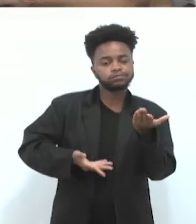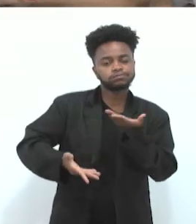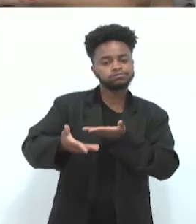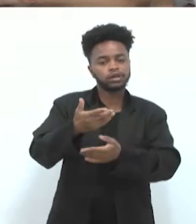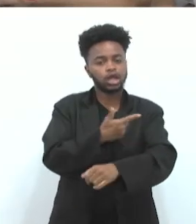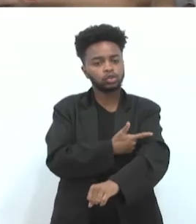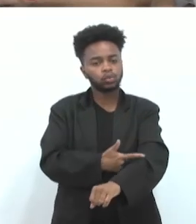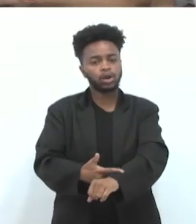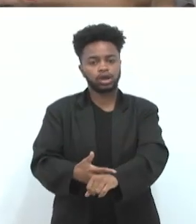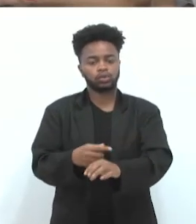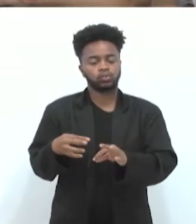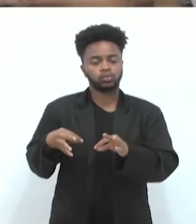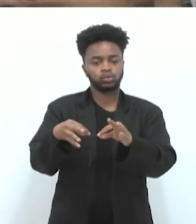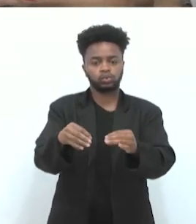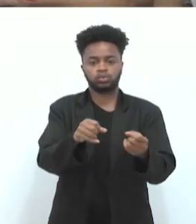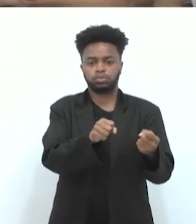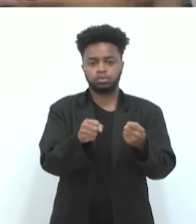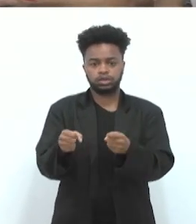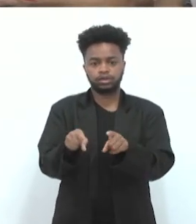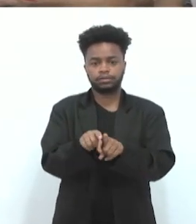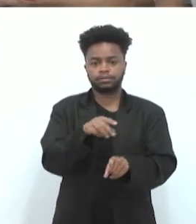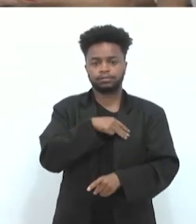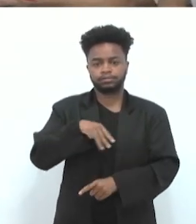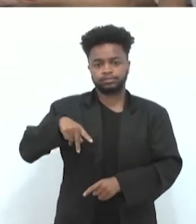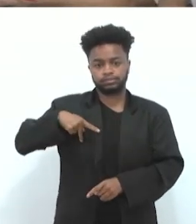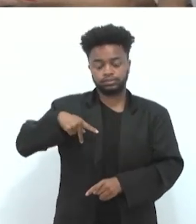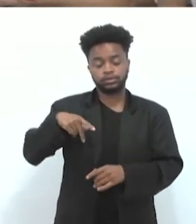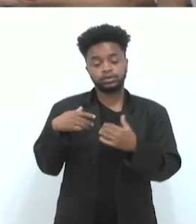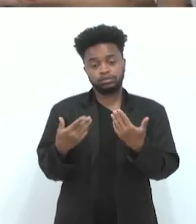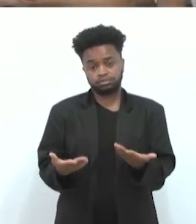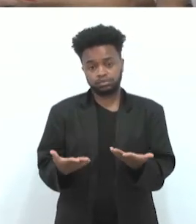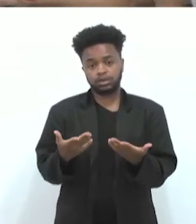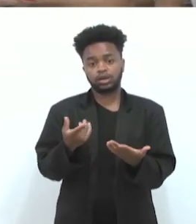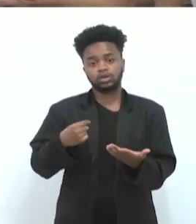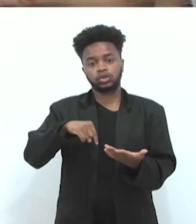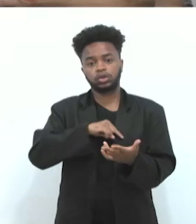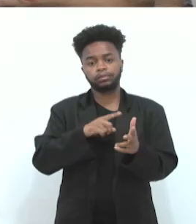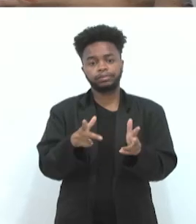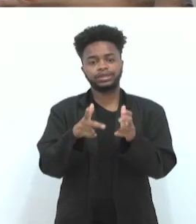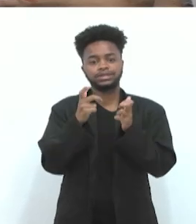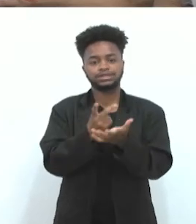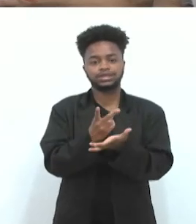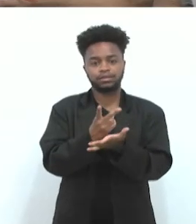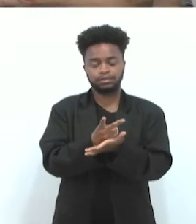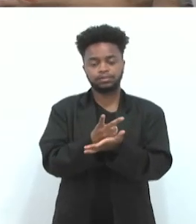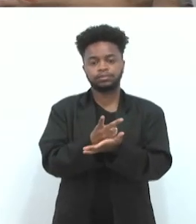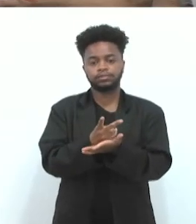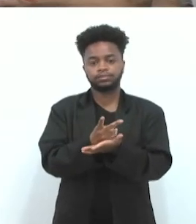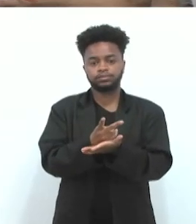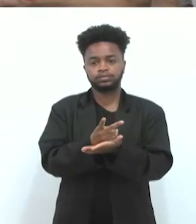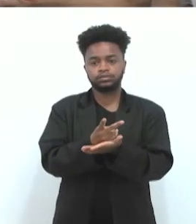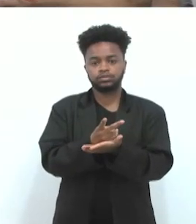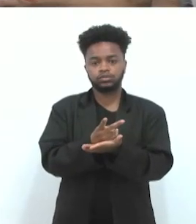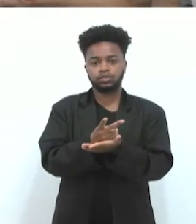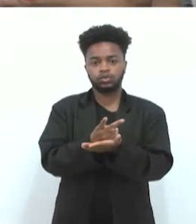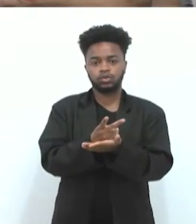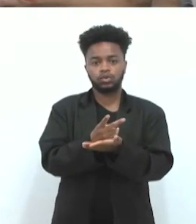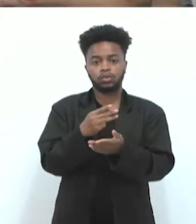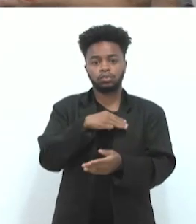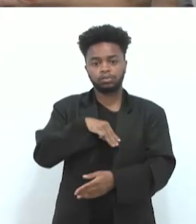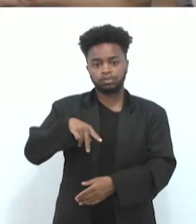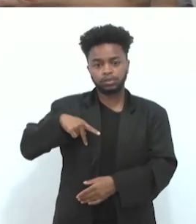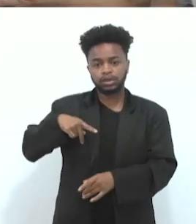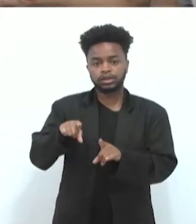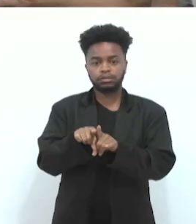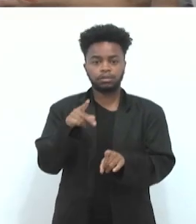todos os poderes, inclusive o Ministério Público. É comum a gente observar a quantidade de vezes que o Ministério Público, o